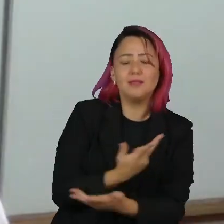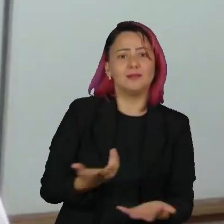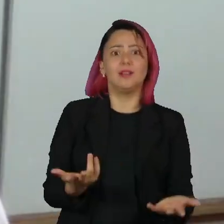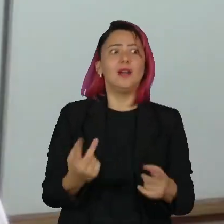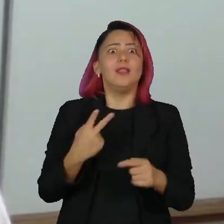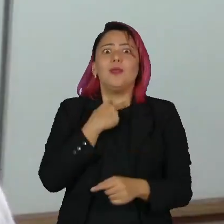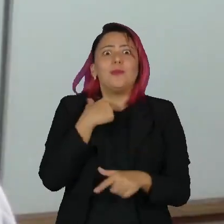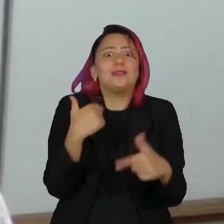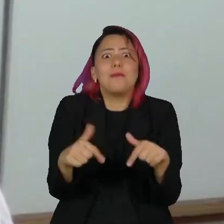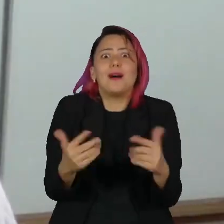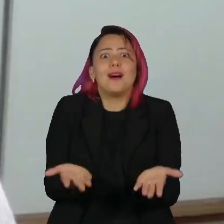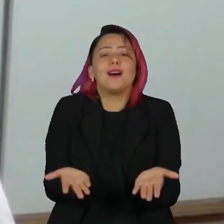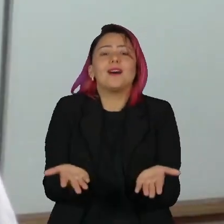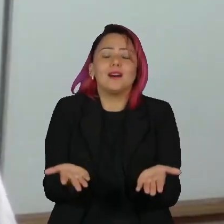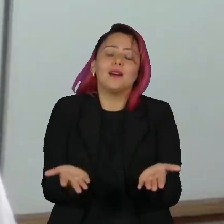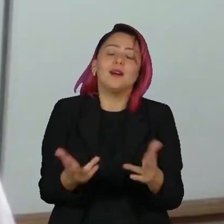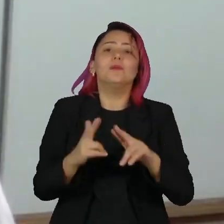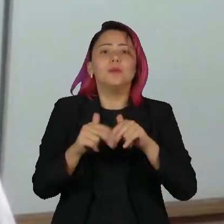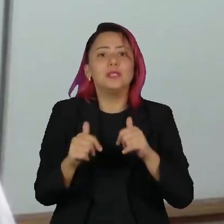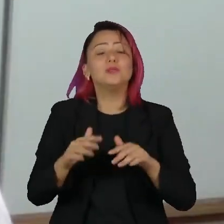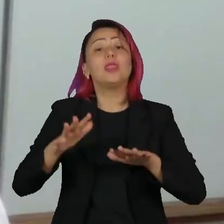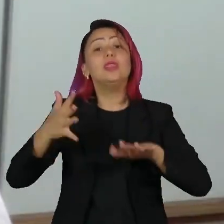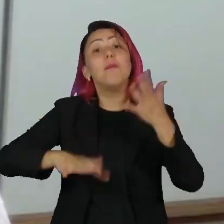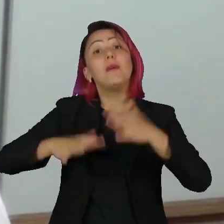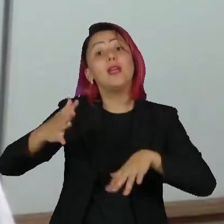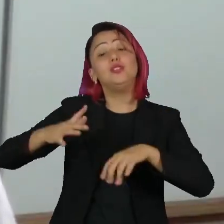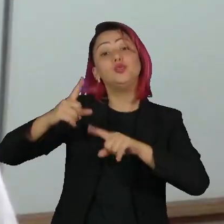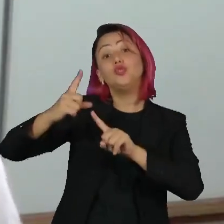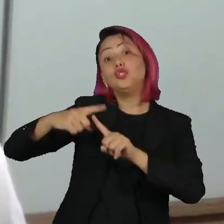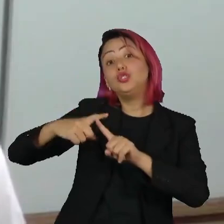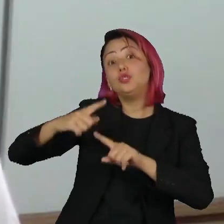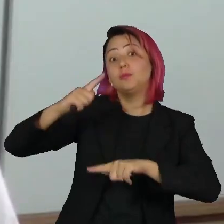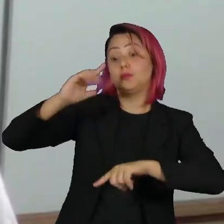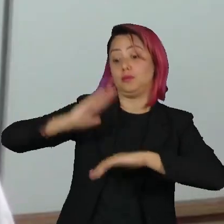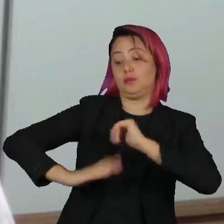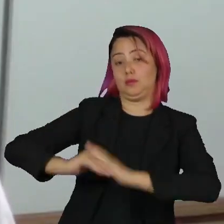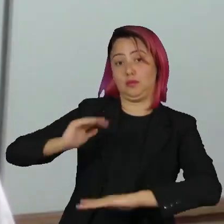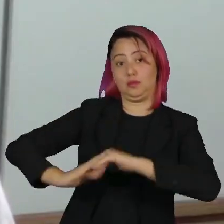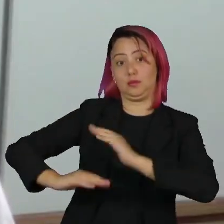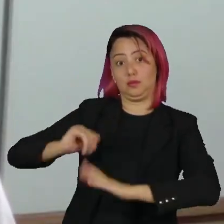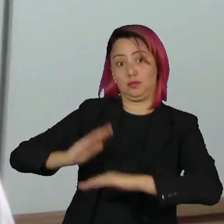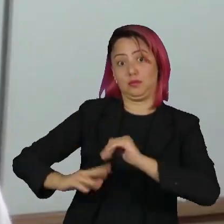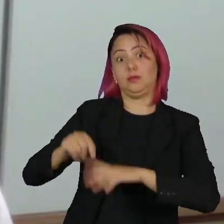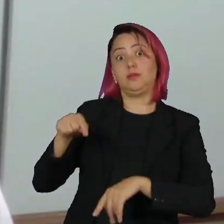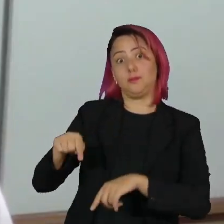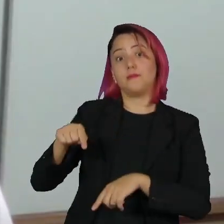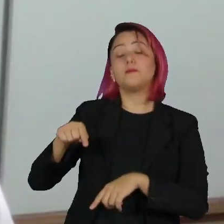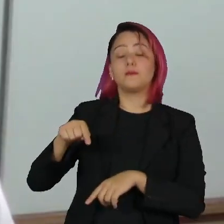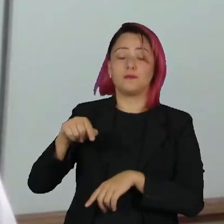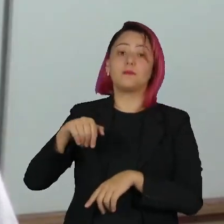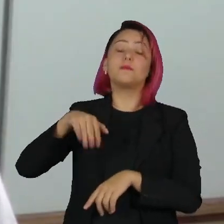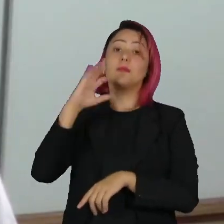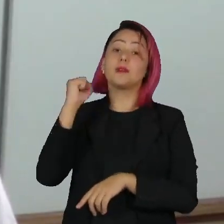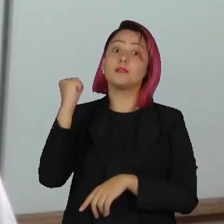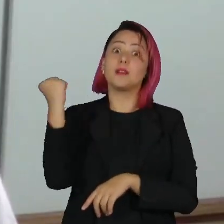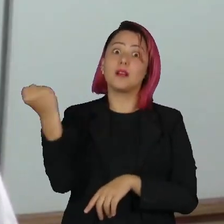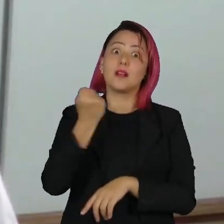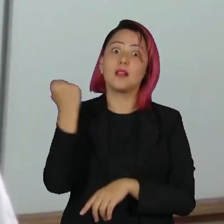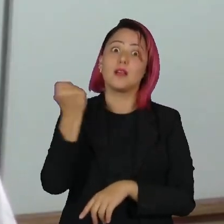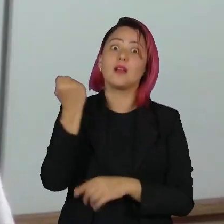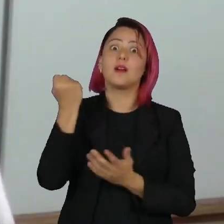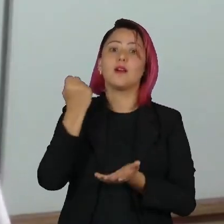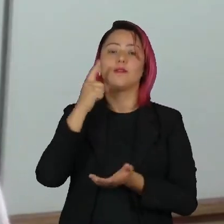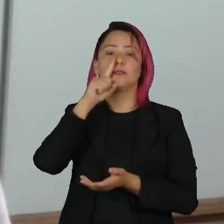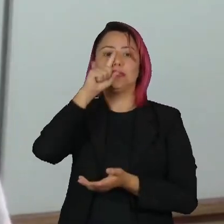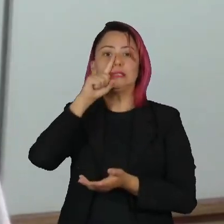trabalhando. Então, a depender da atividade que essa criança ou esse adolescente está envolvida,